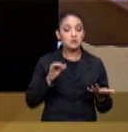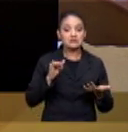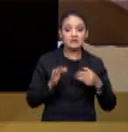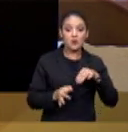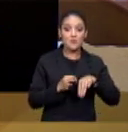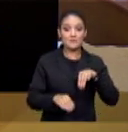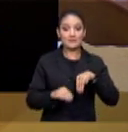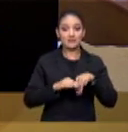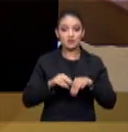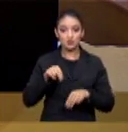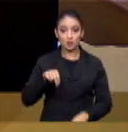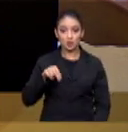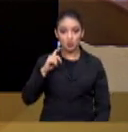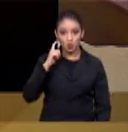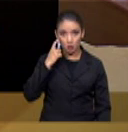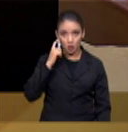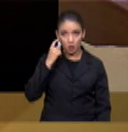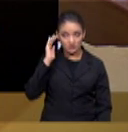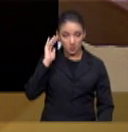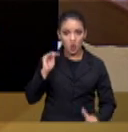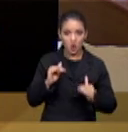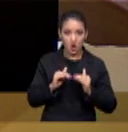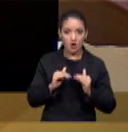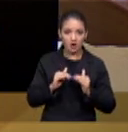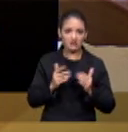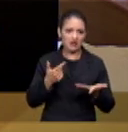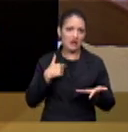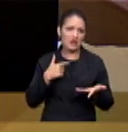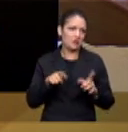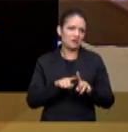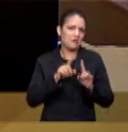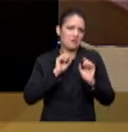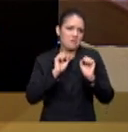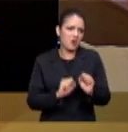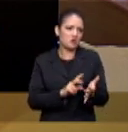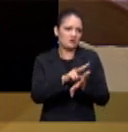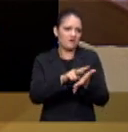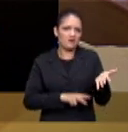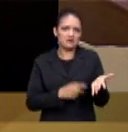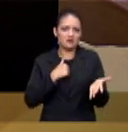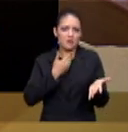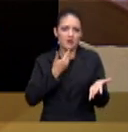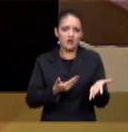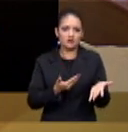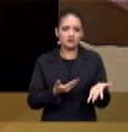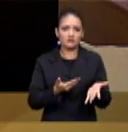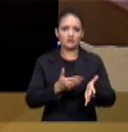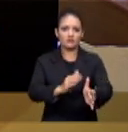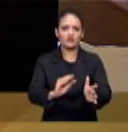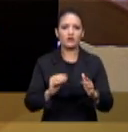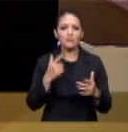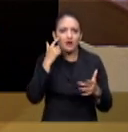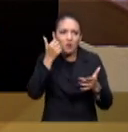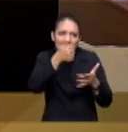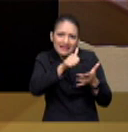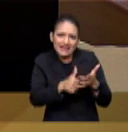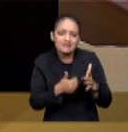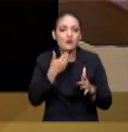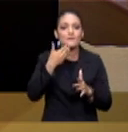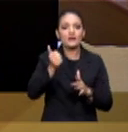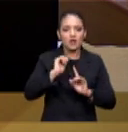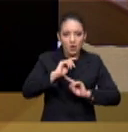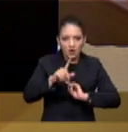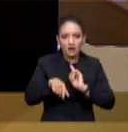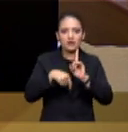concordar, eu fico. Como eu destaquei, eu fico com a vista também, sem nenhum problema para poder melhor analisar e, com certeza, para